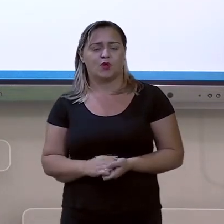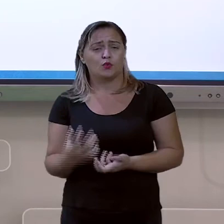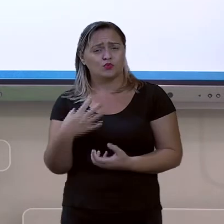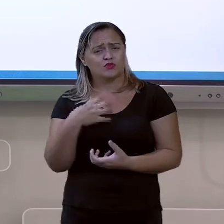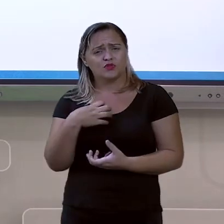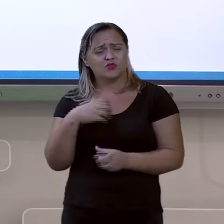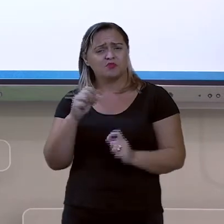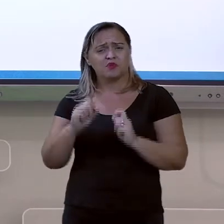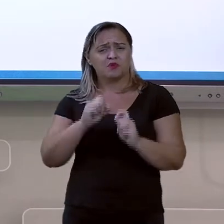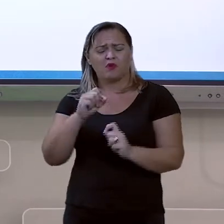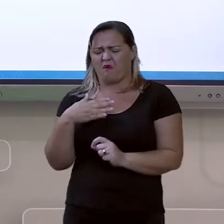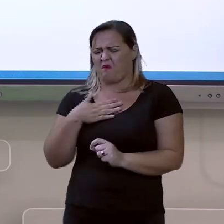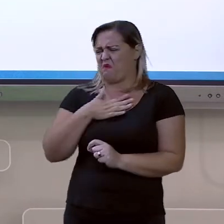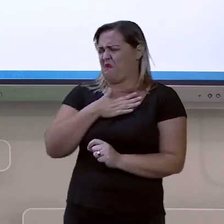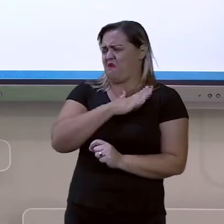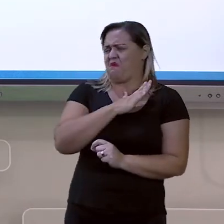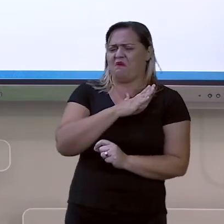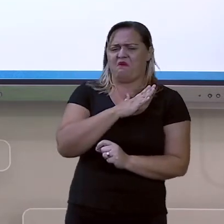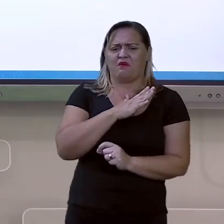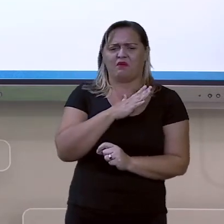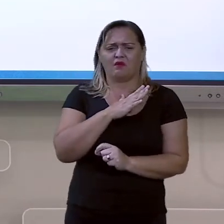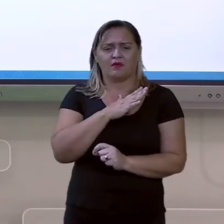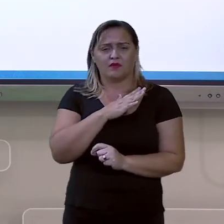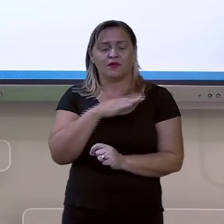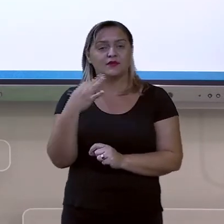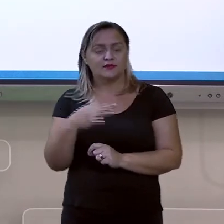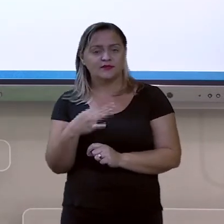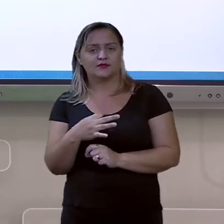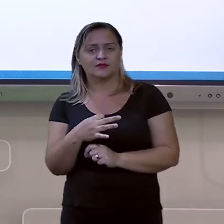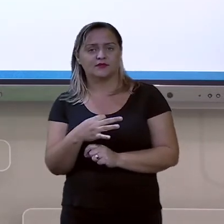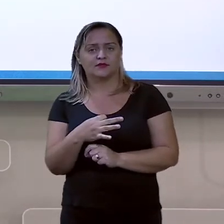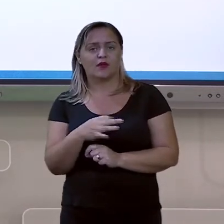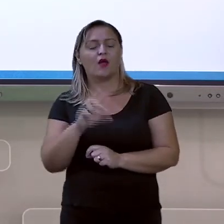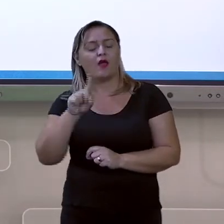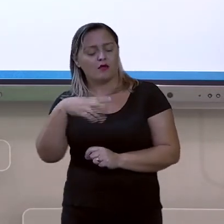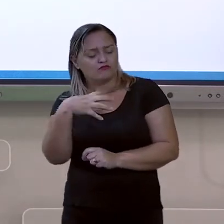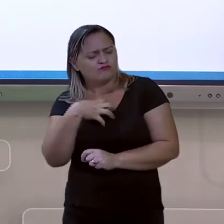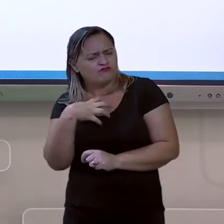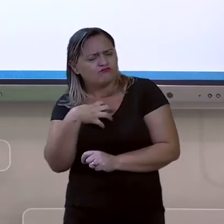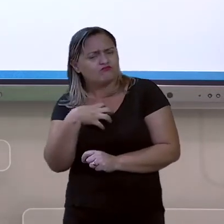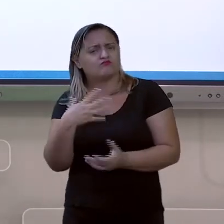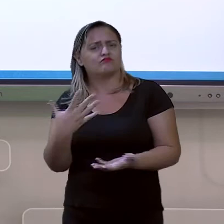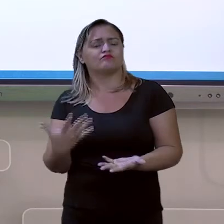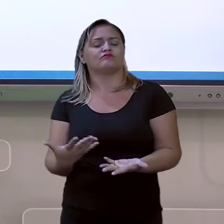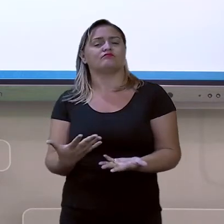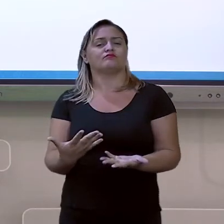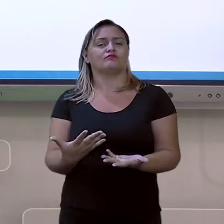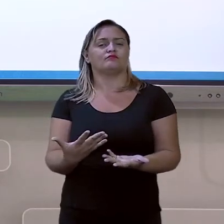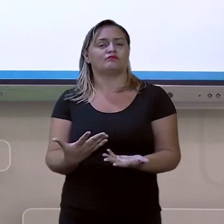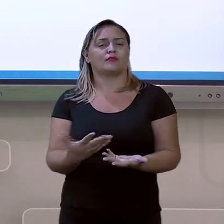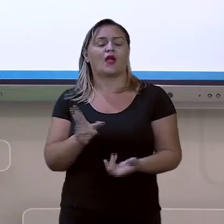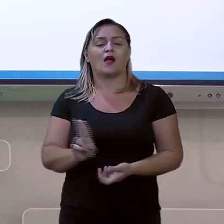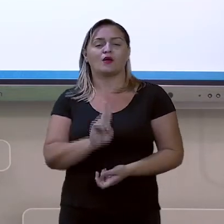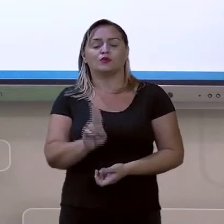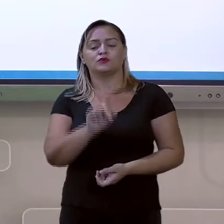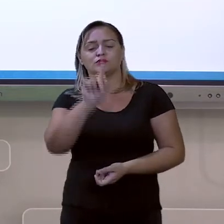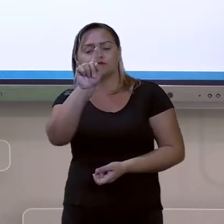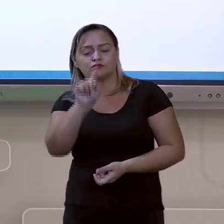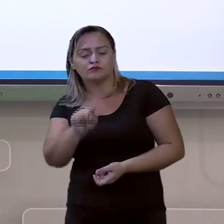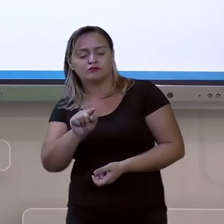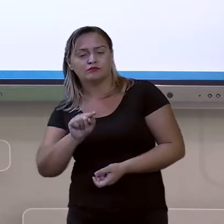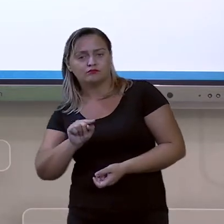ali ao falar que horror! Eu estou tendo um sentimento. Então, ali eu tenho uma